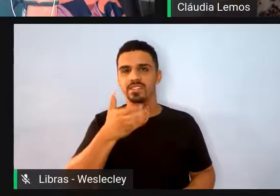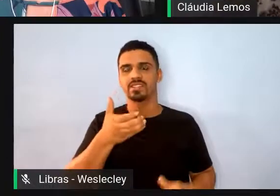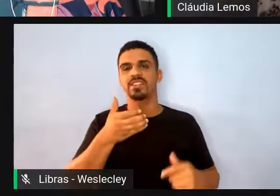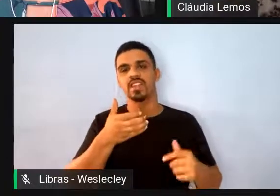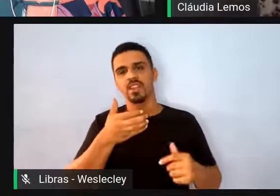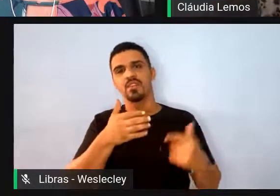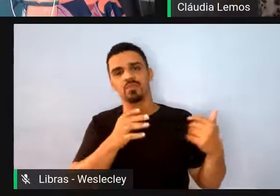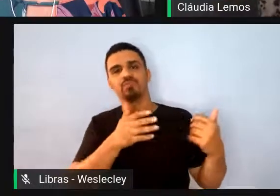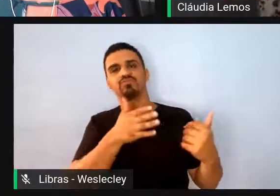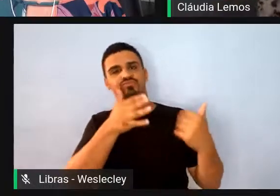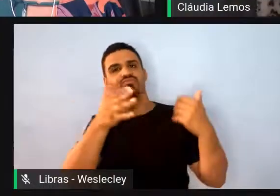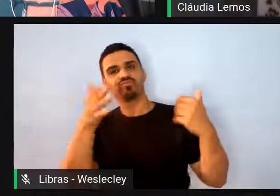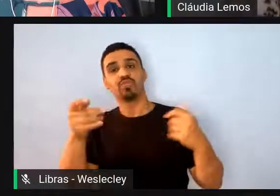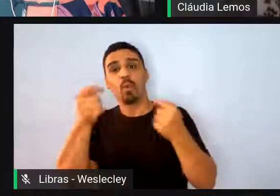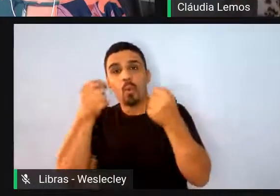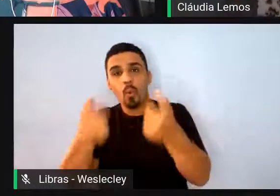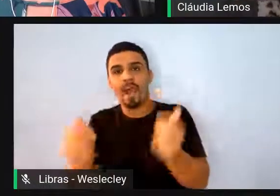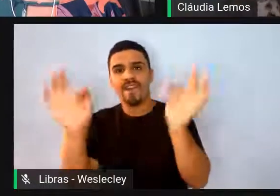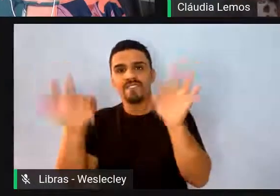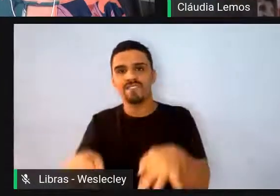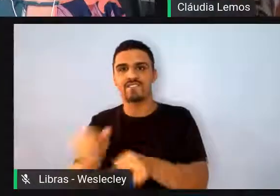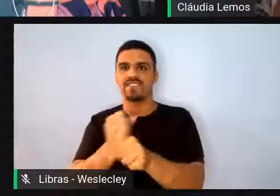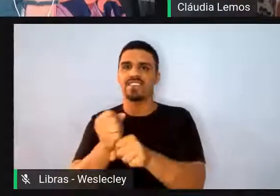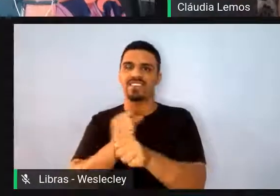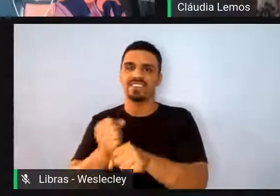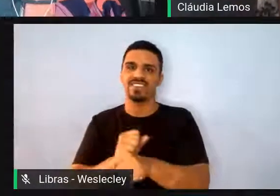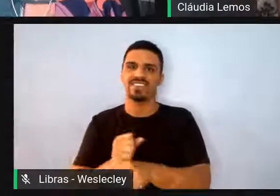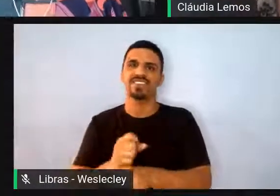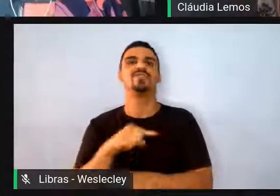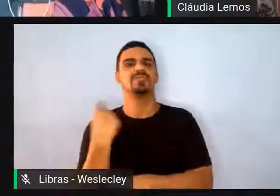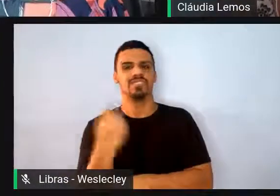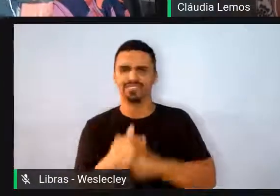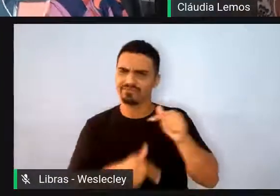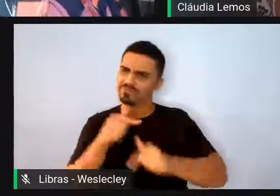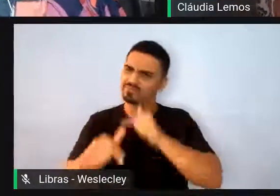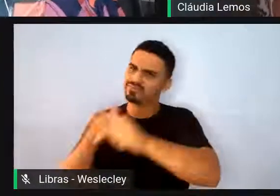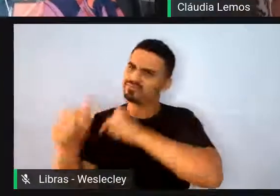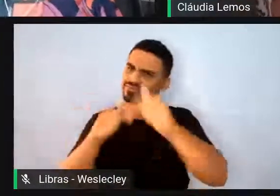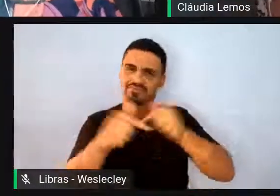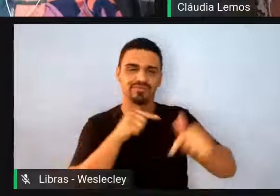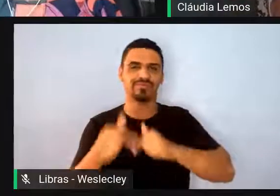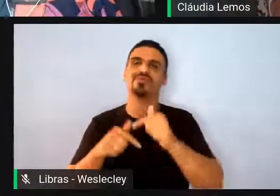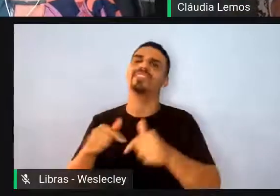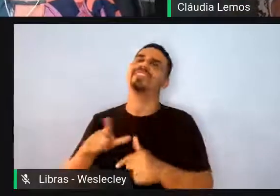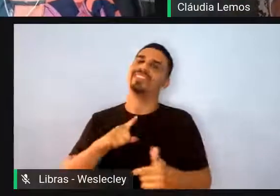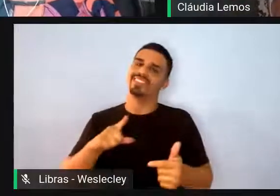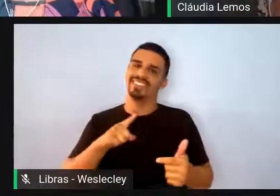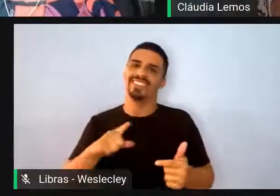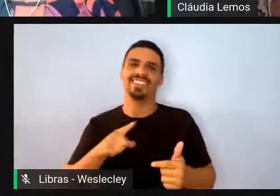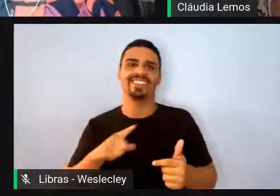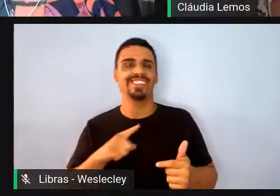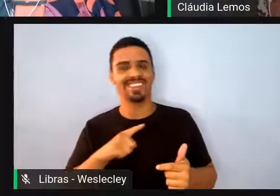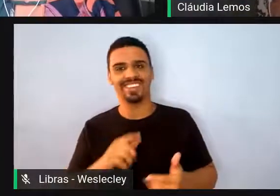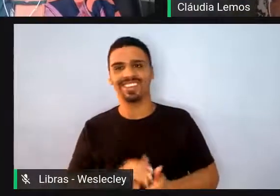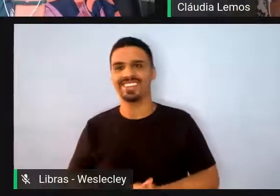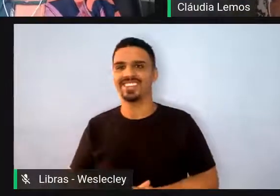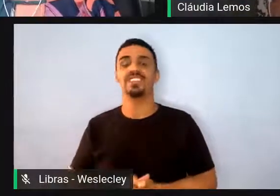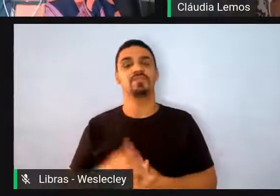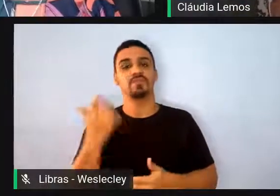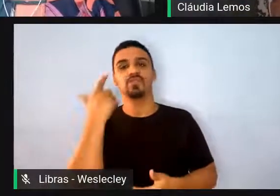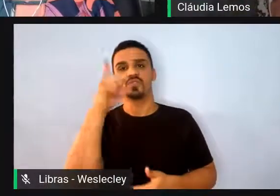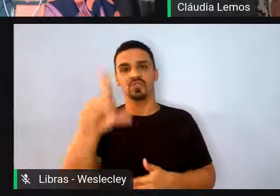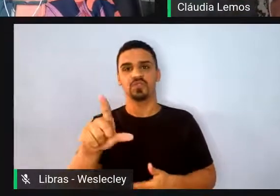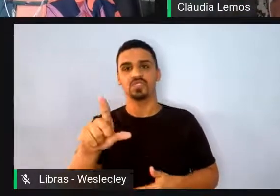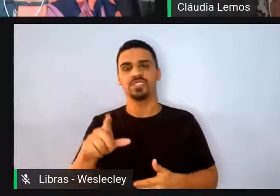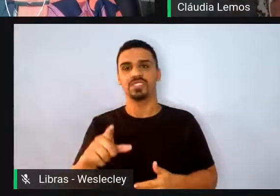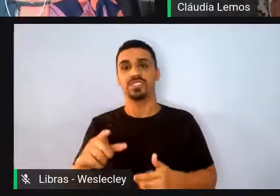o plenário da Câmara dos Deputados a todo vapor. Ainda tem trabalho pela frente aí até a gente chegar no Essa Natal. noite acabou